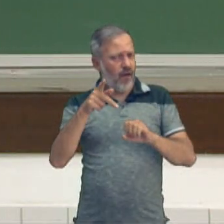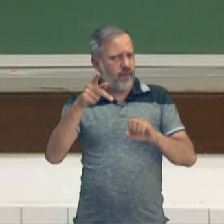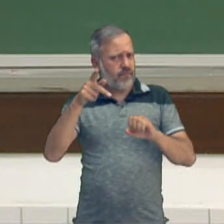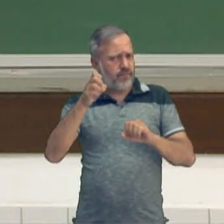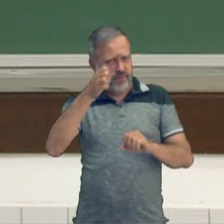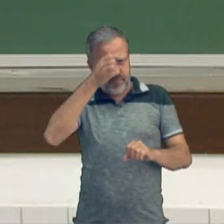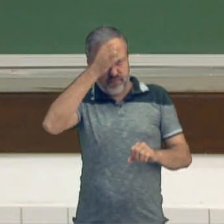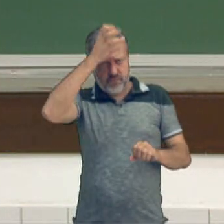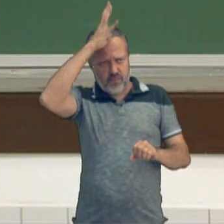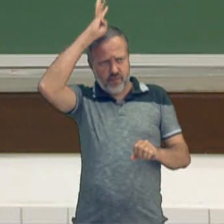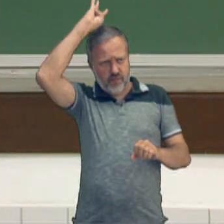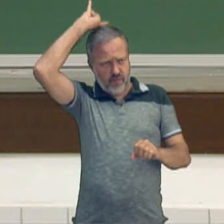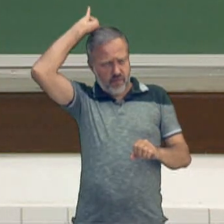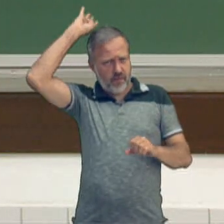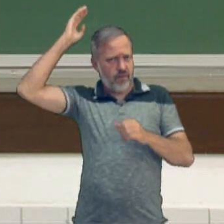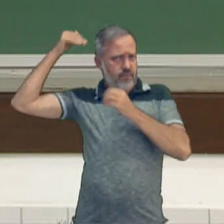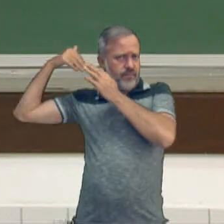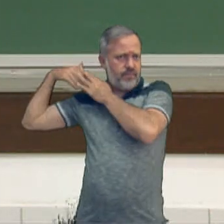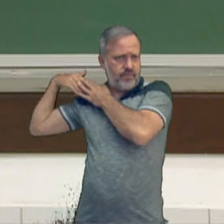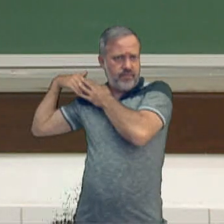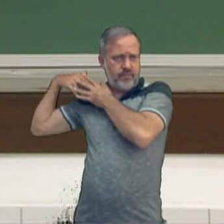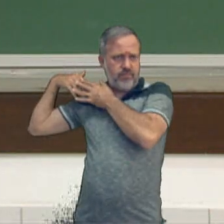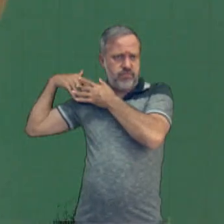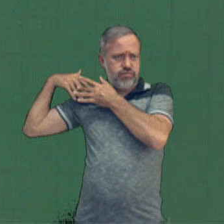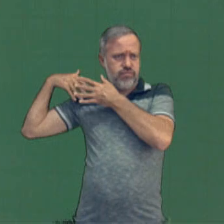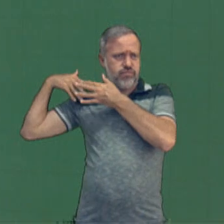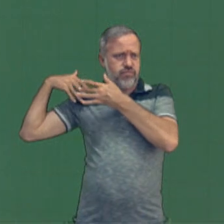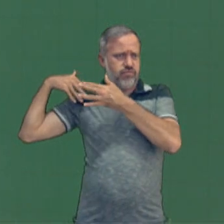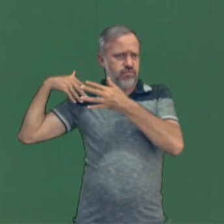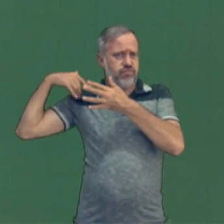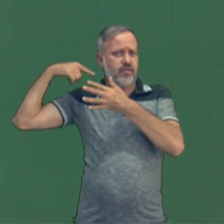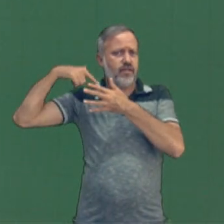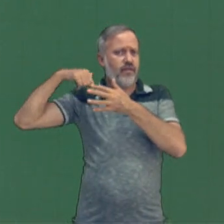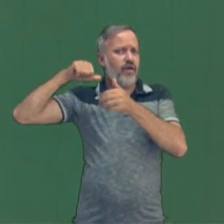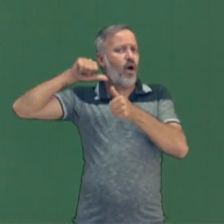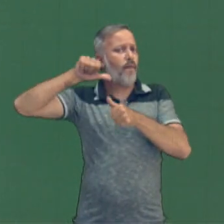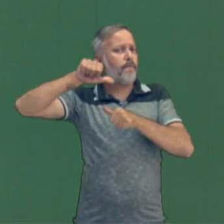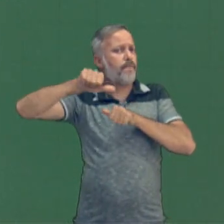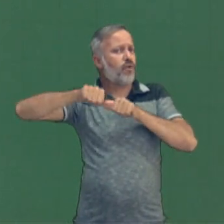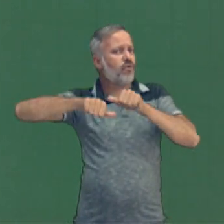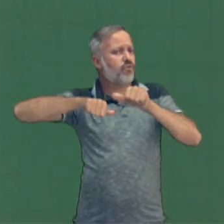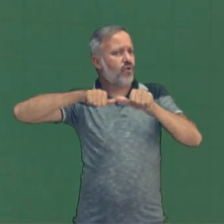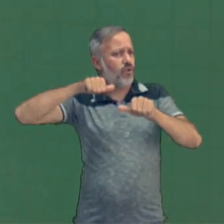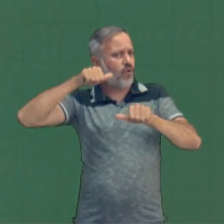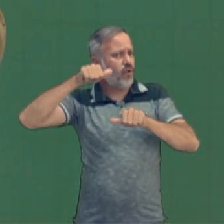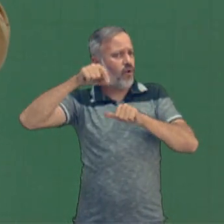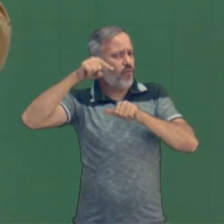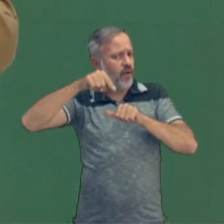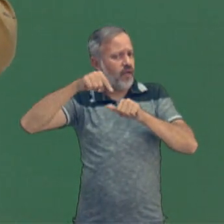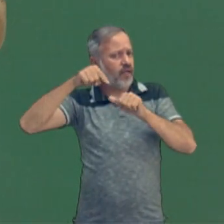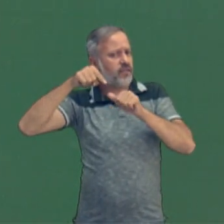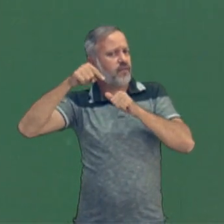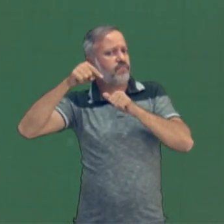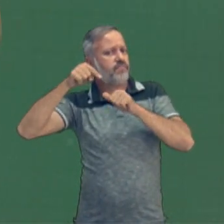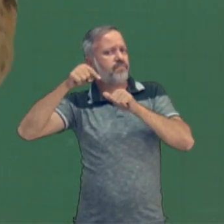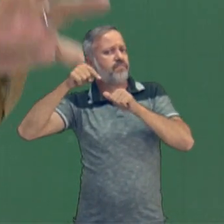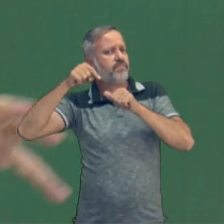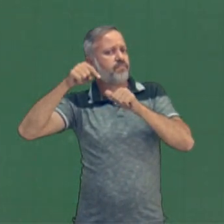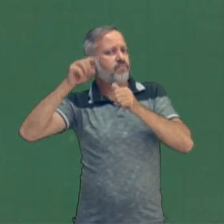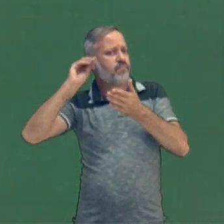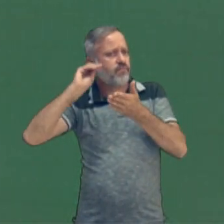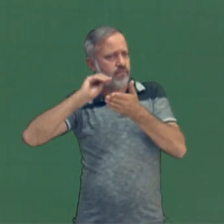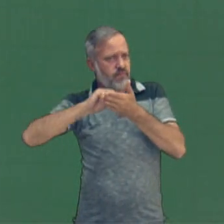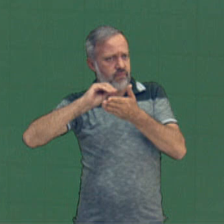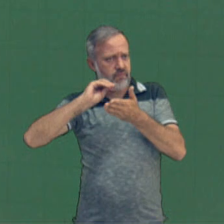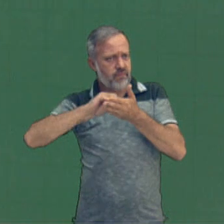antes de Cristo, o calendário juliano de Júlio César. Mas esse calendário tinha uma defasagem do calendário